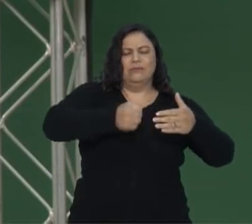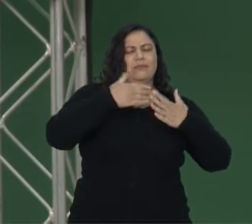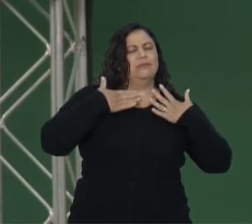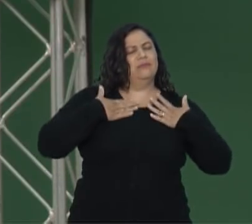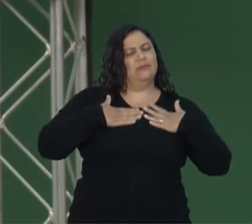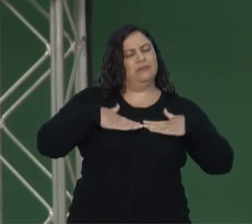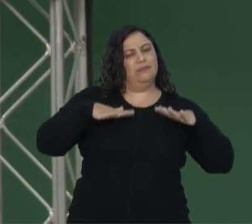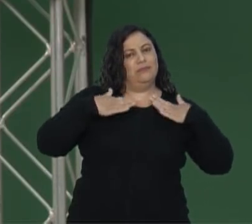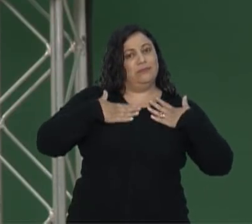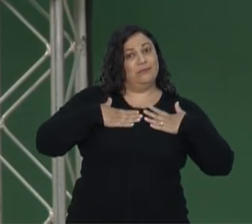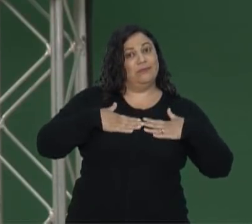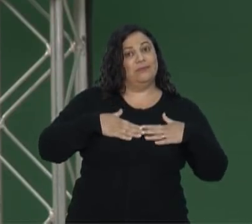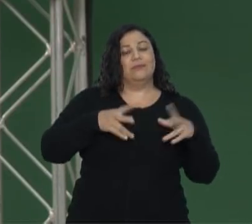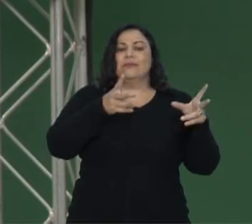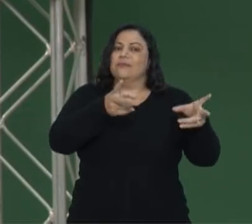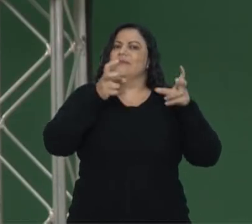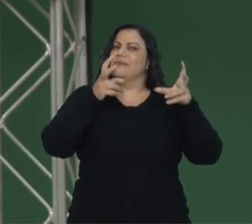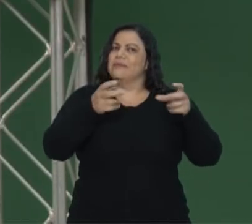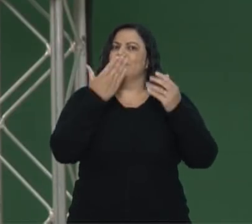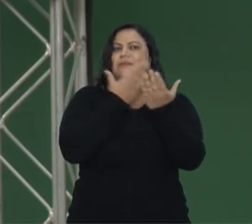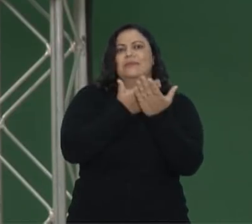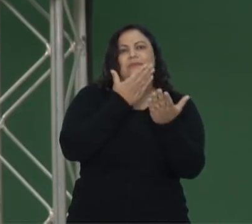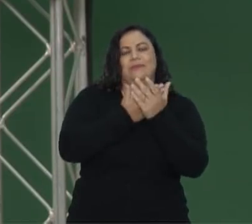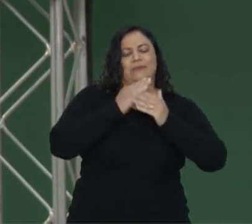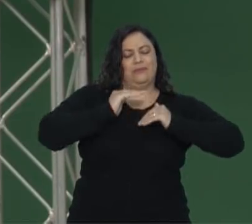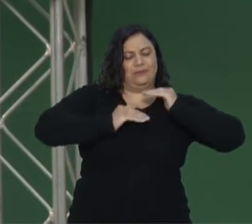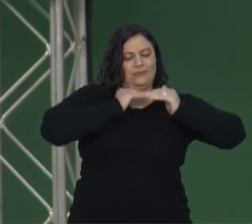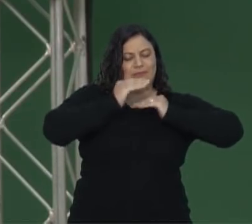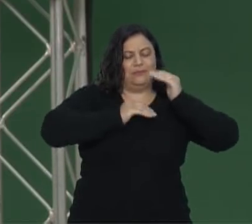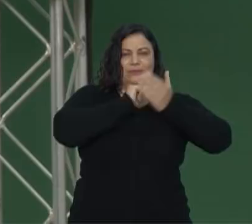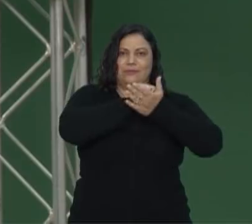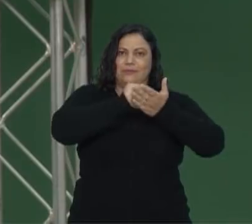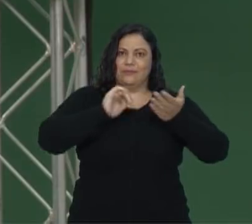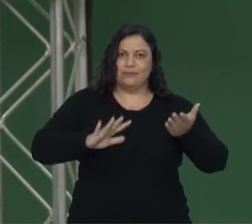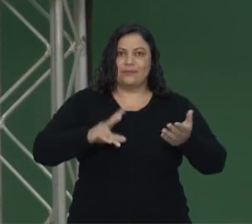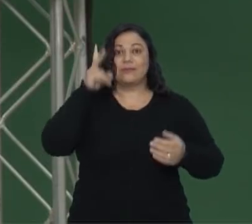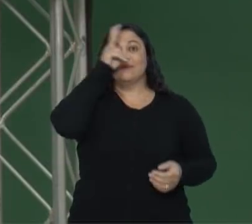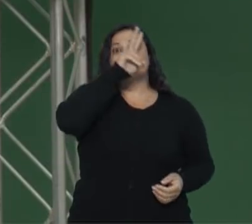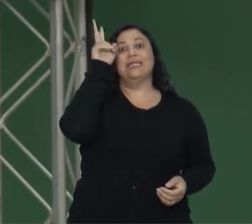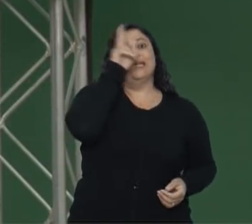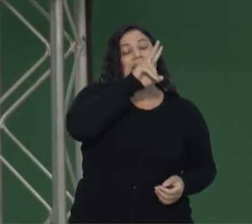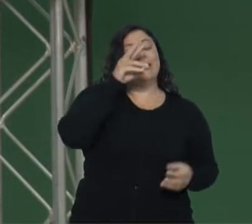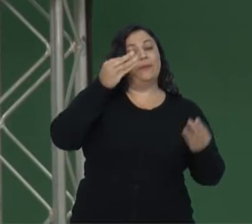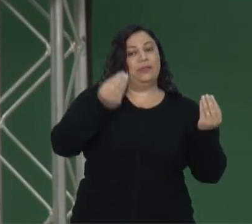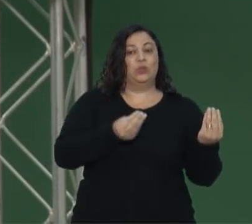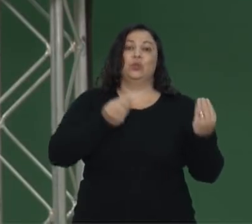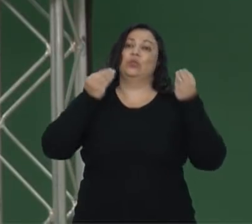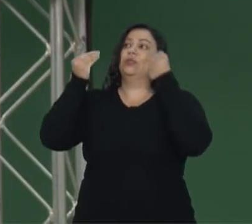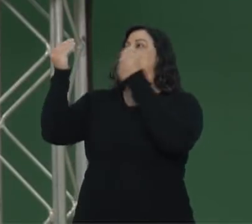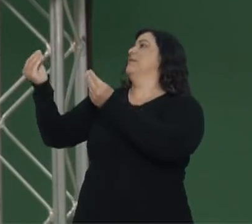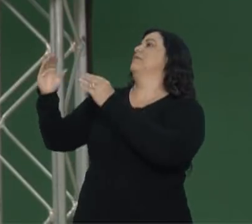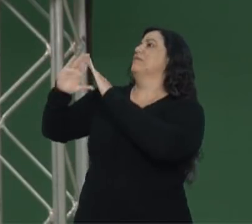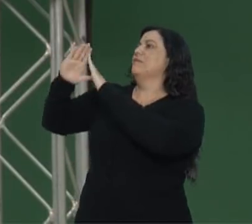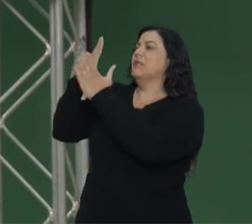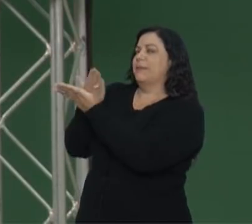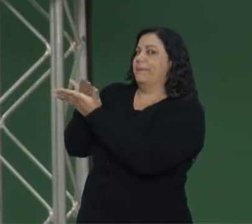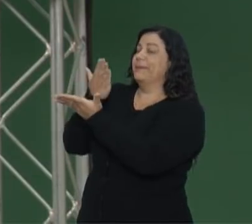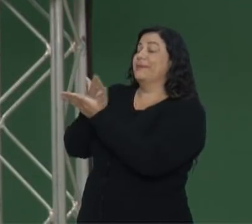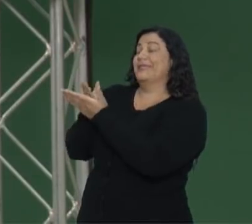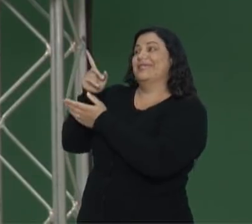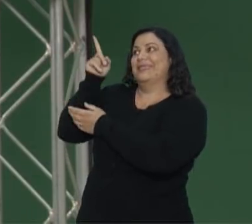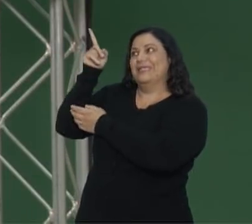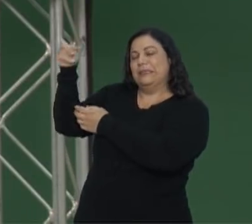tranquilo, onde você possa estudar e desenvolver as suas atividades. Lembre-se de devolver essa atividade para a escola, porque ela